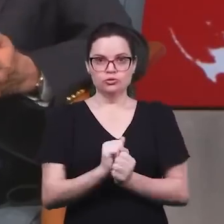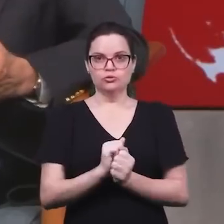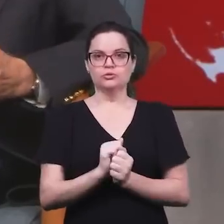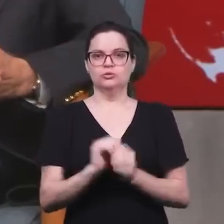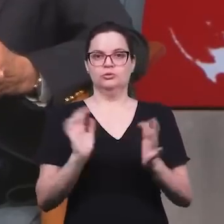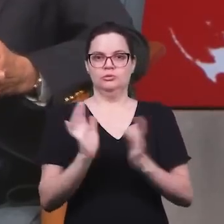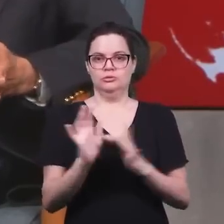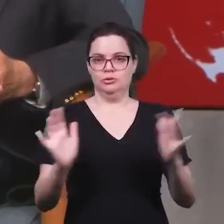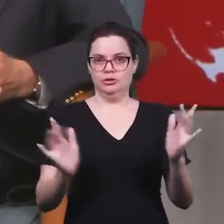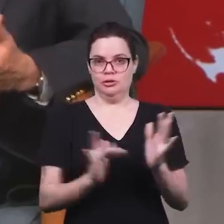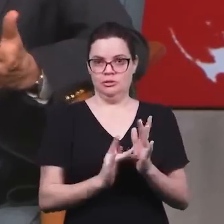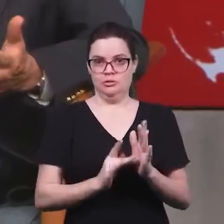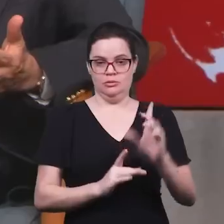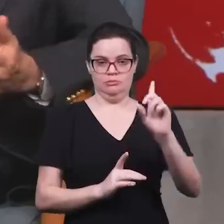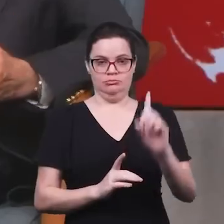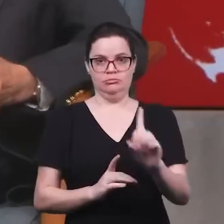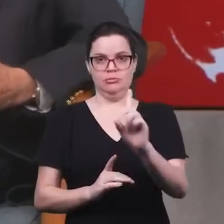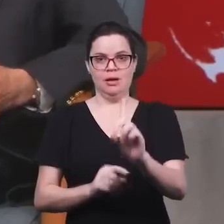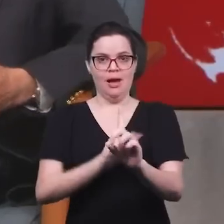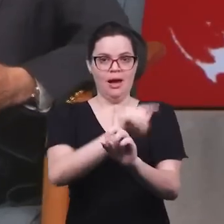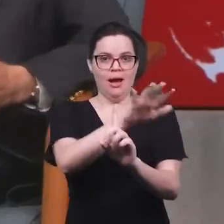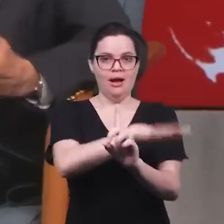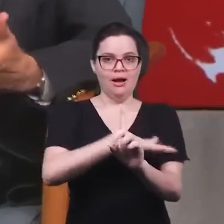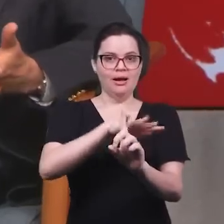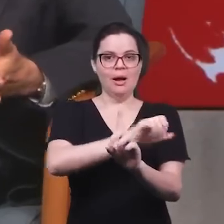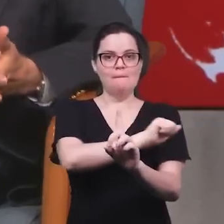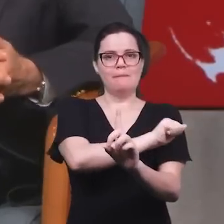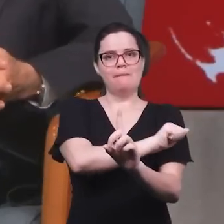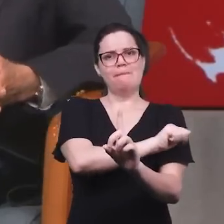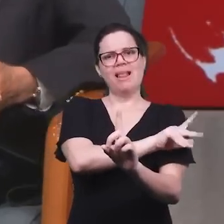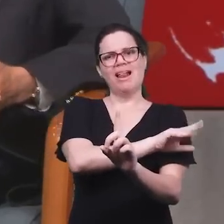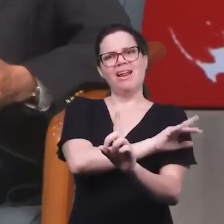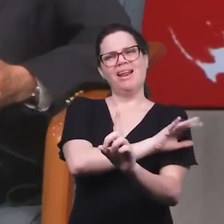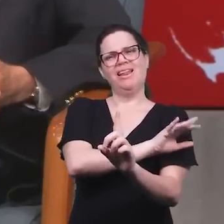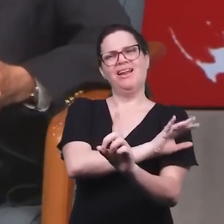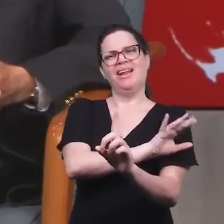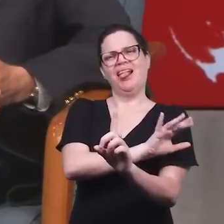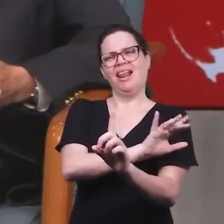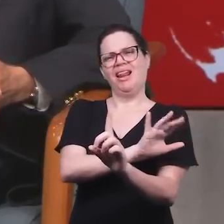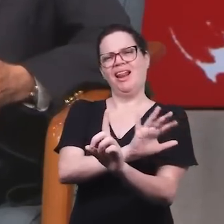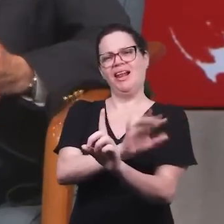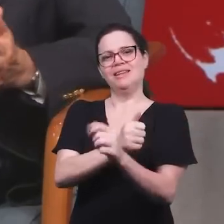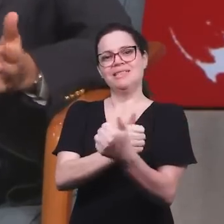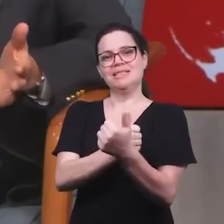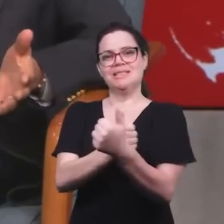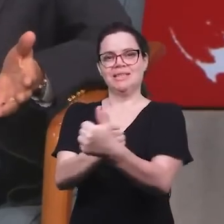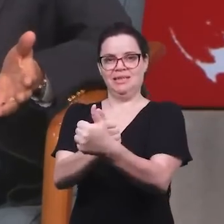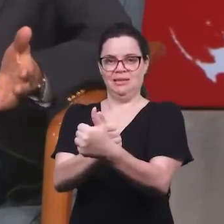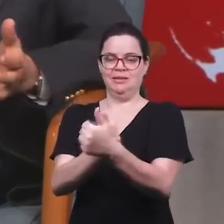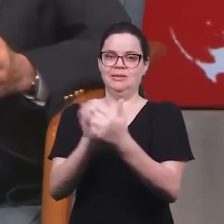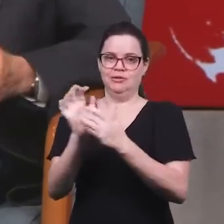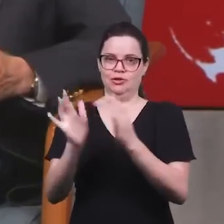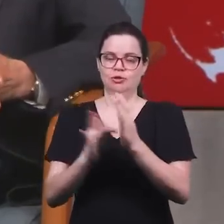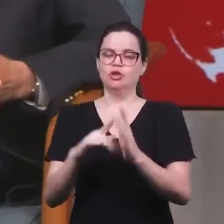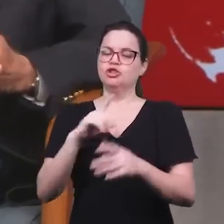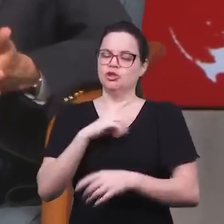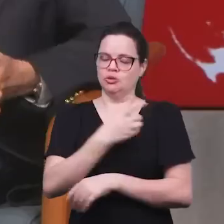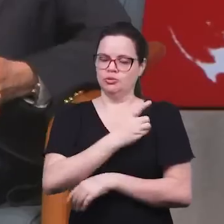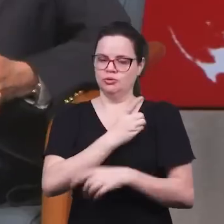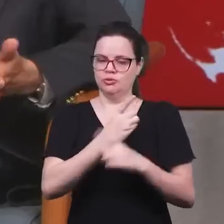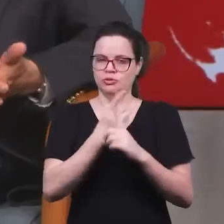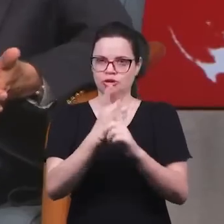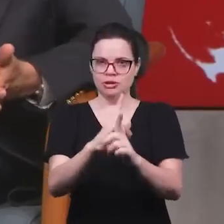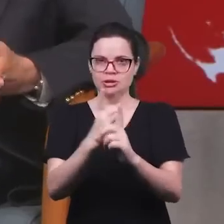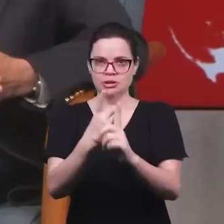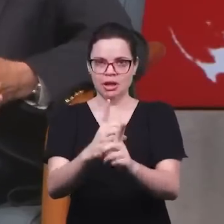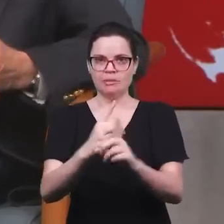número grande de pessoas, uma multidão, iam discípulos, além dos